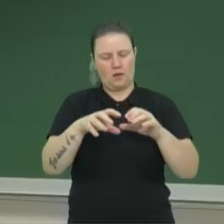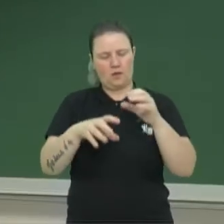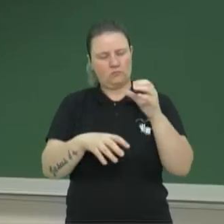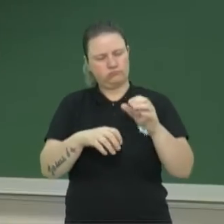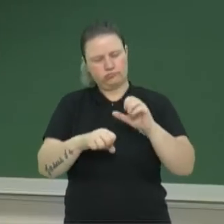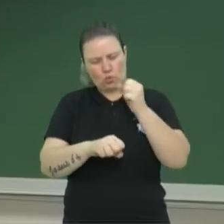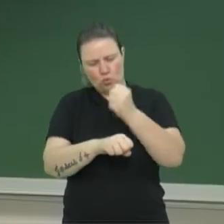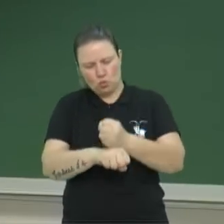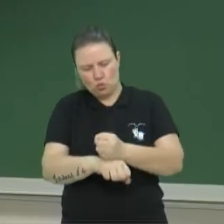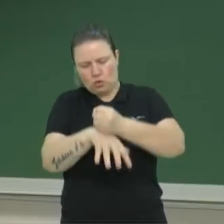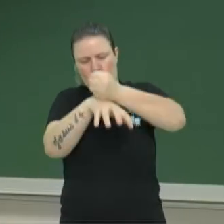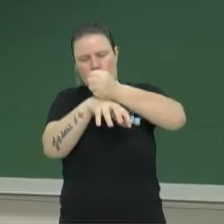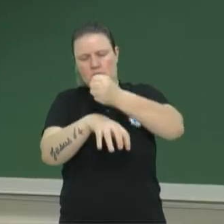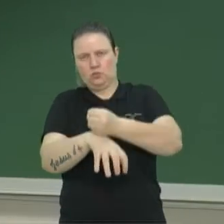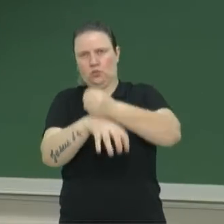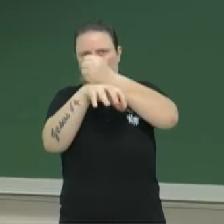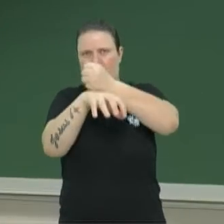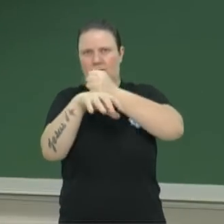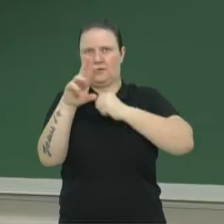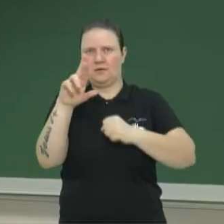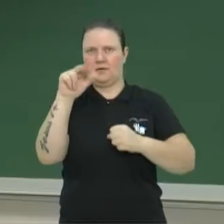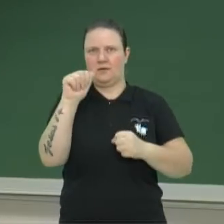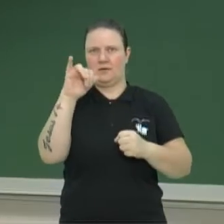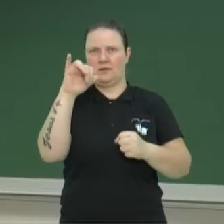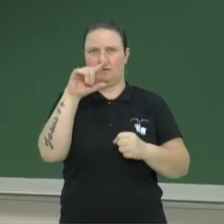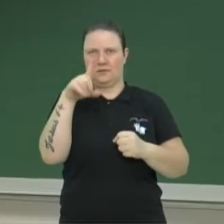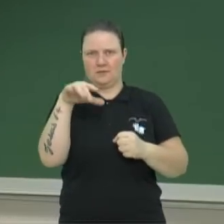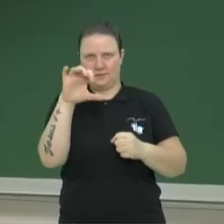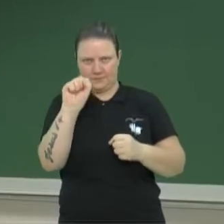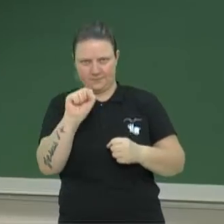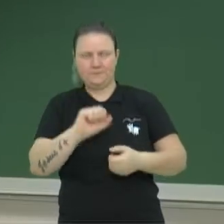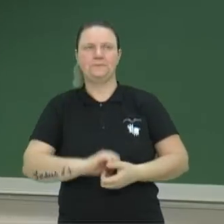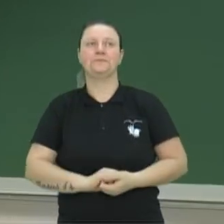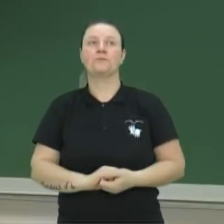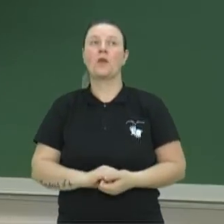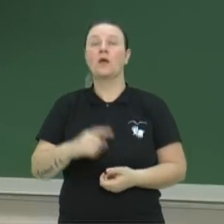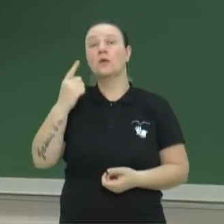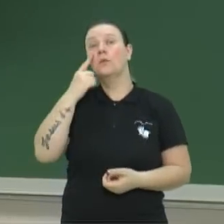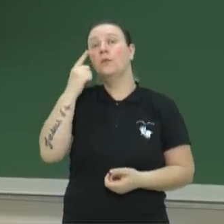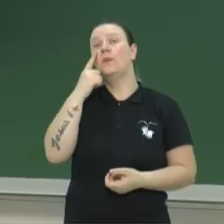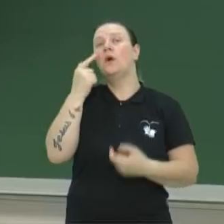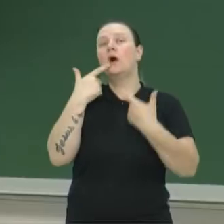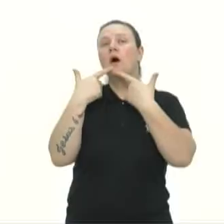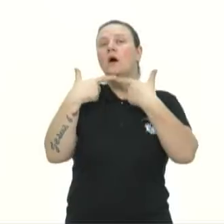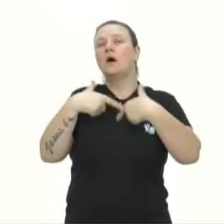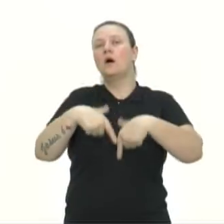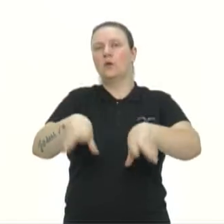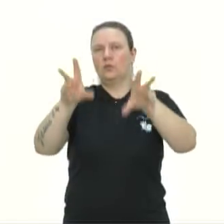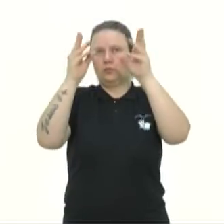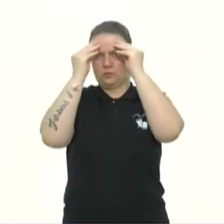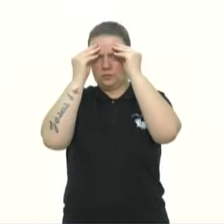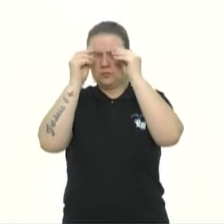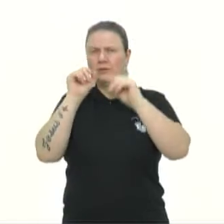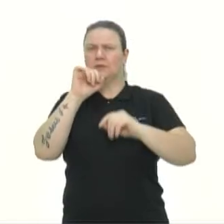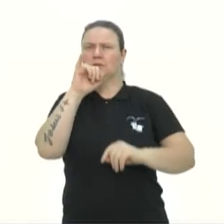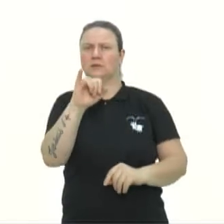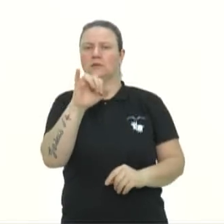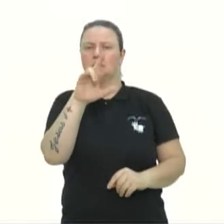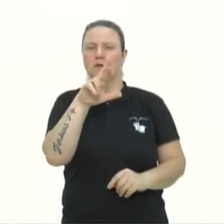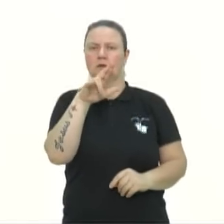raízes. Certo? E agora de olho na linguagem aqui, né? Se raízes têm